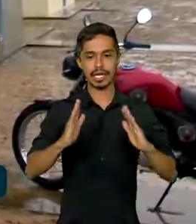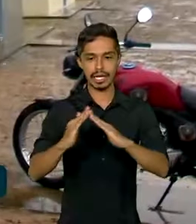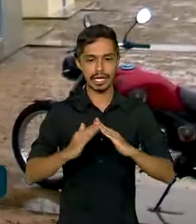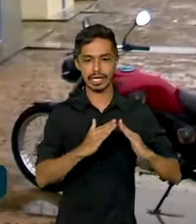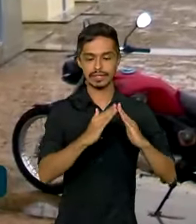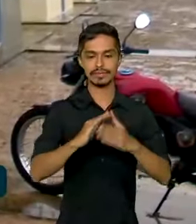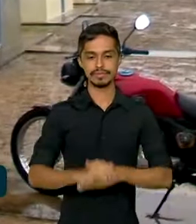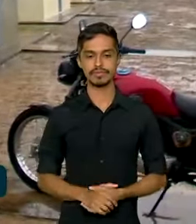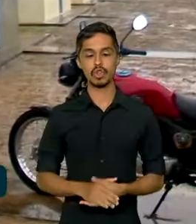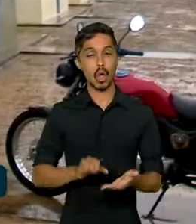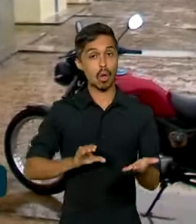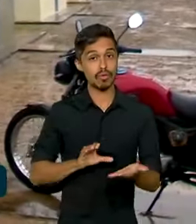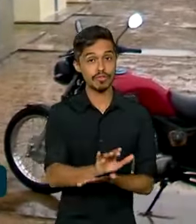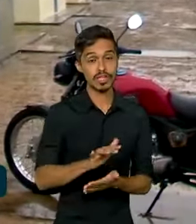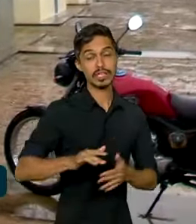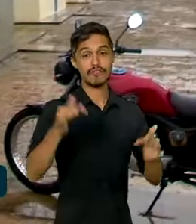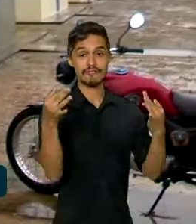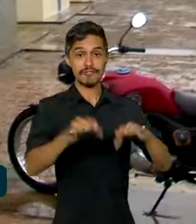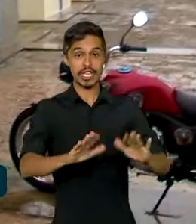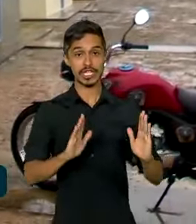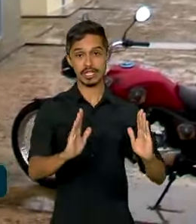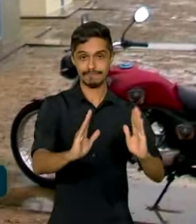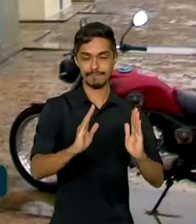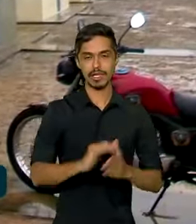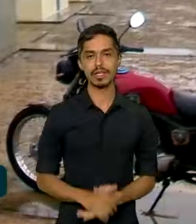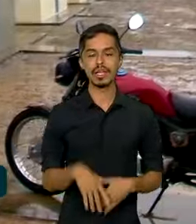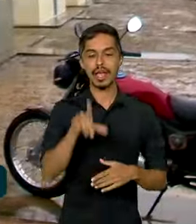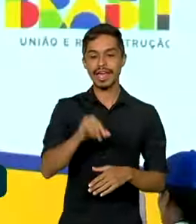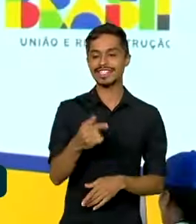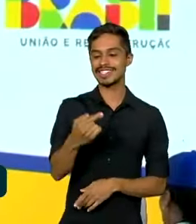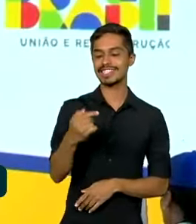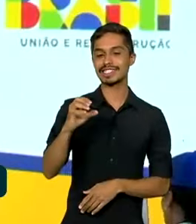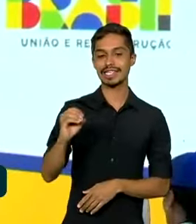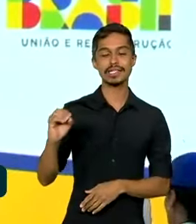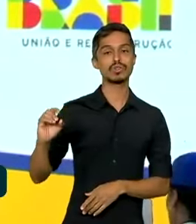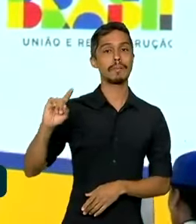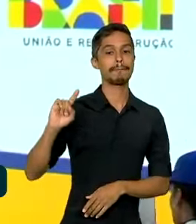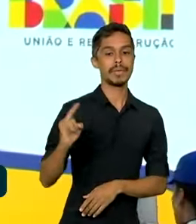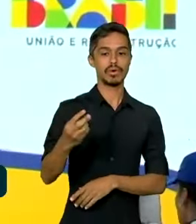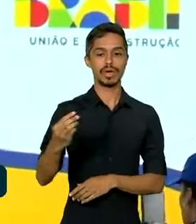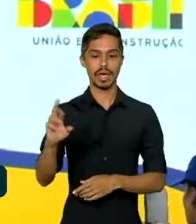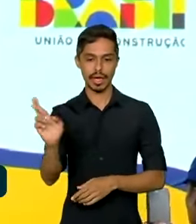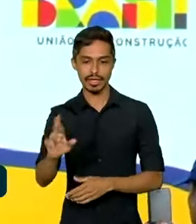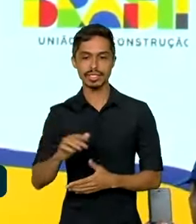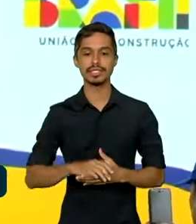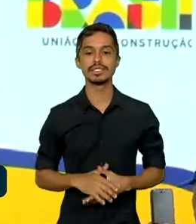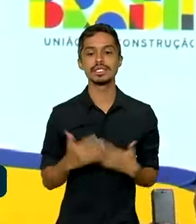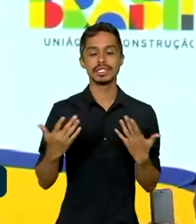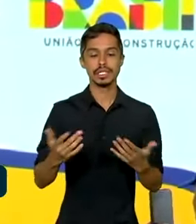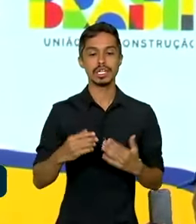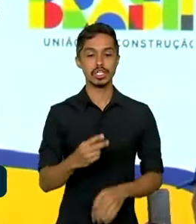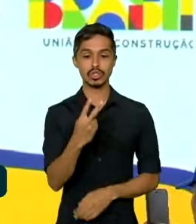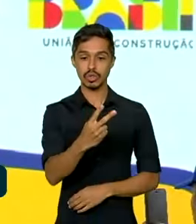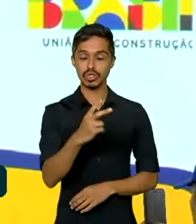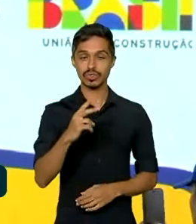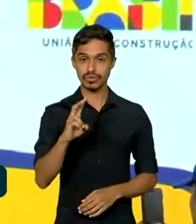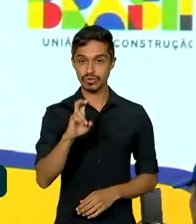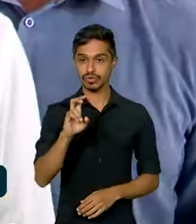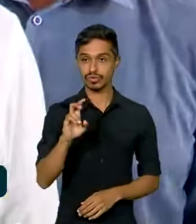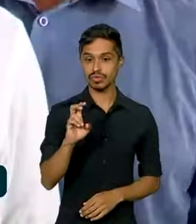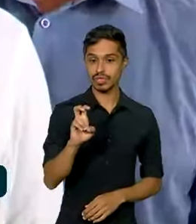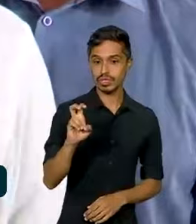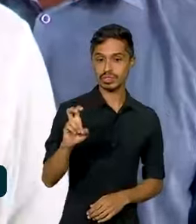casas. O investimento na etapa final foi de R$ 700 mil e de 2,3 milhões para a rede de água e